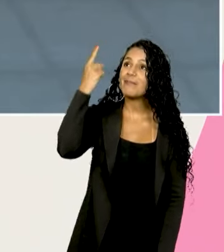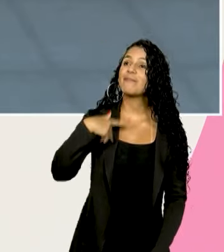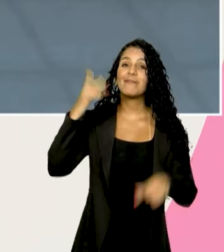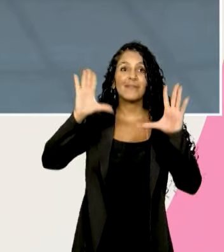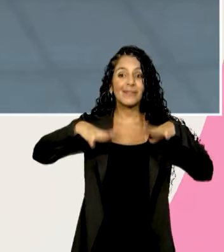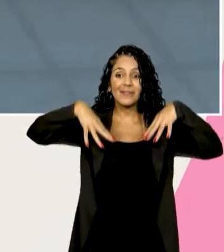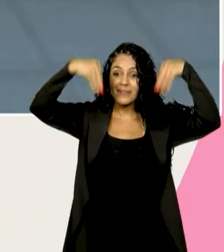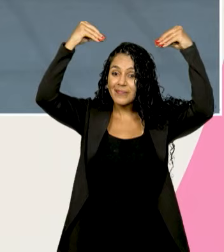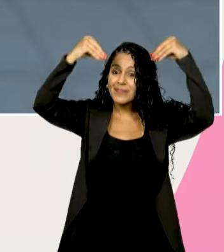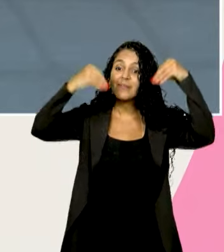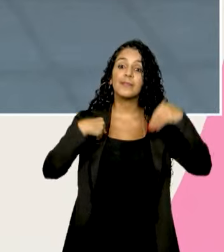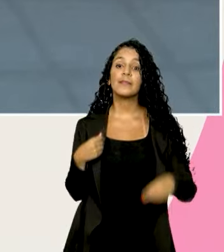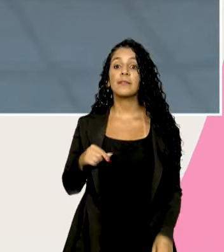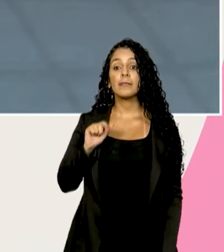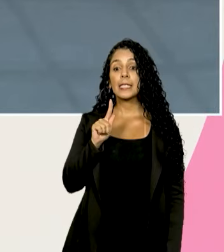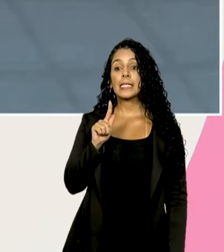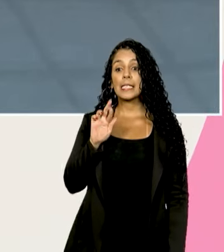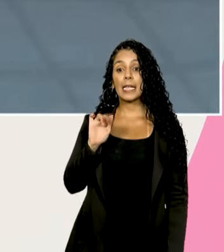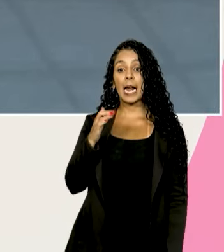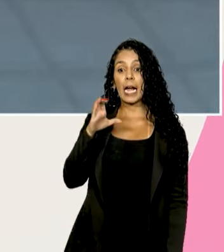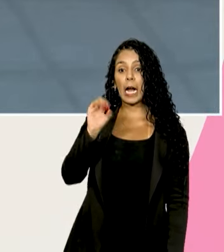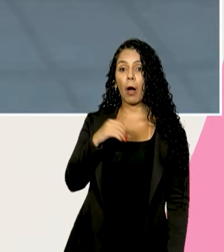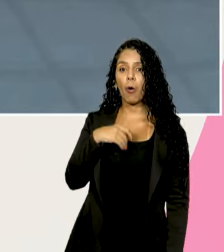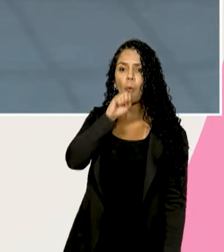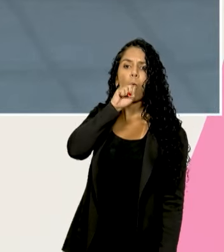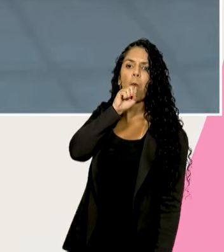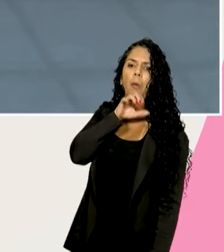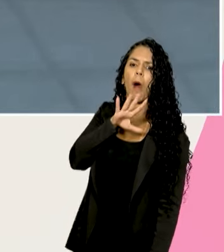do castelo, o dragão espirrou.